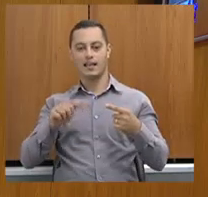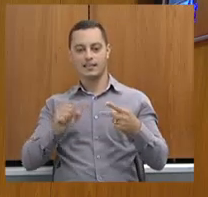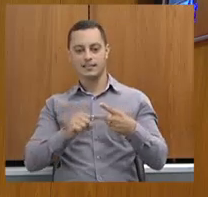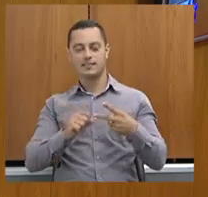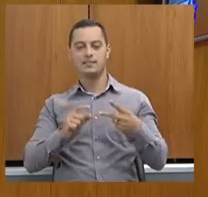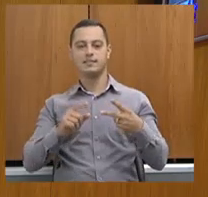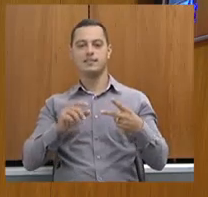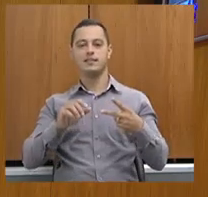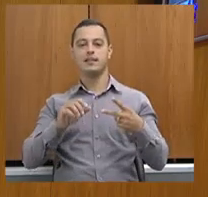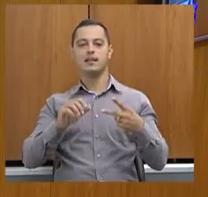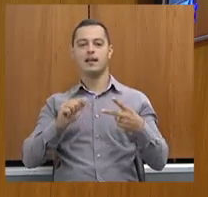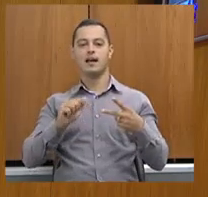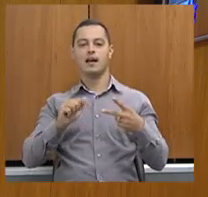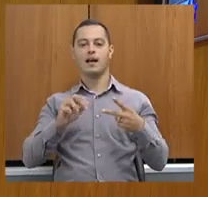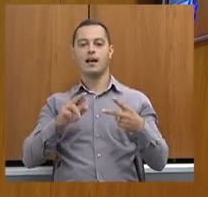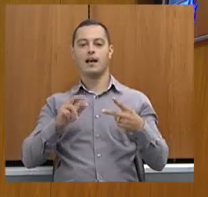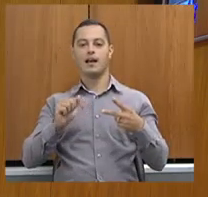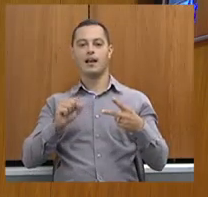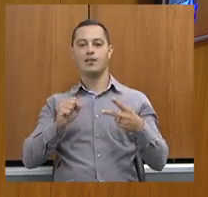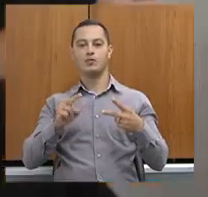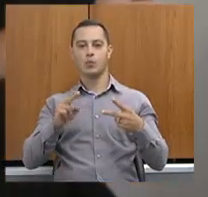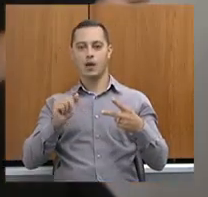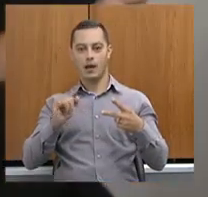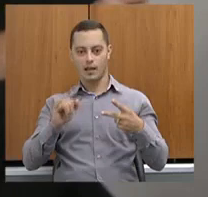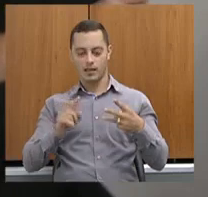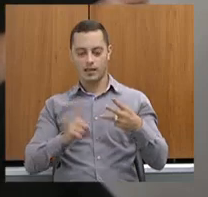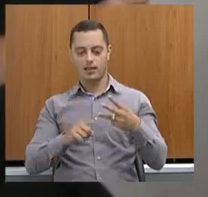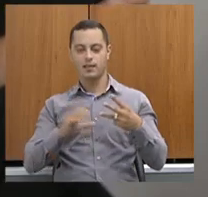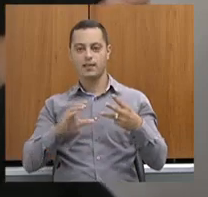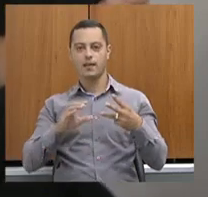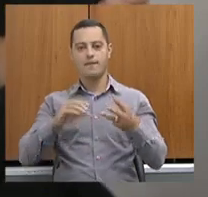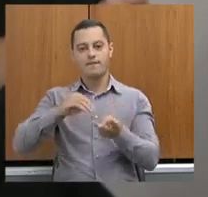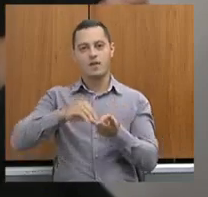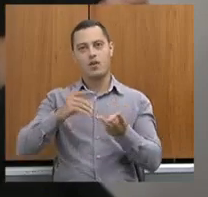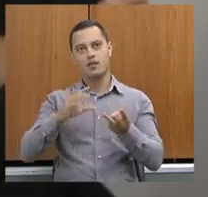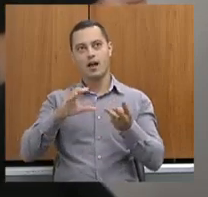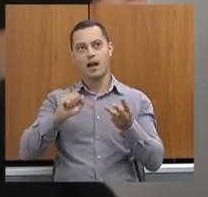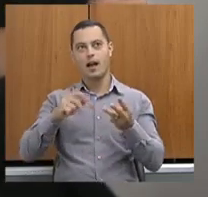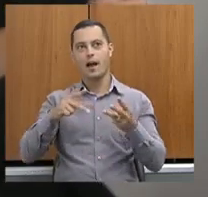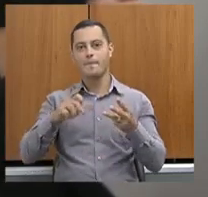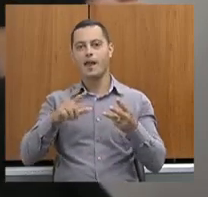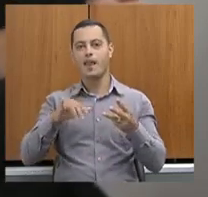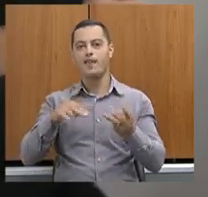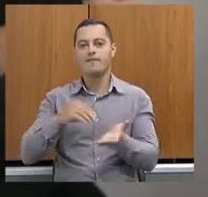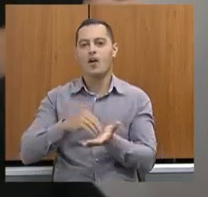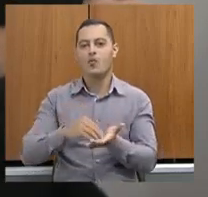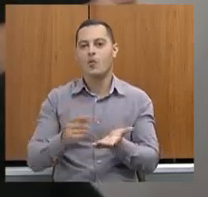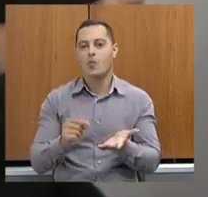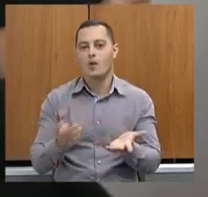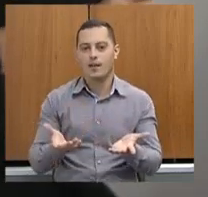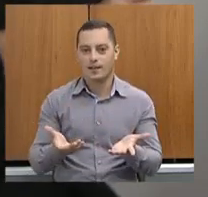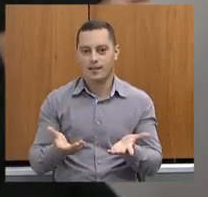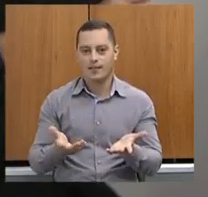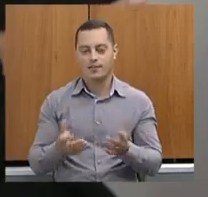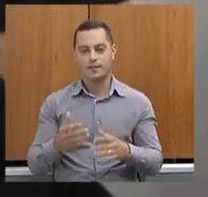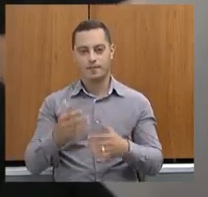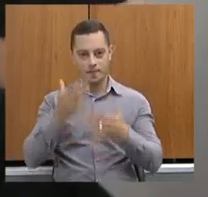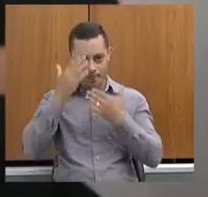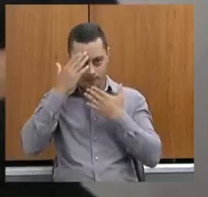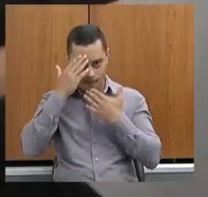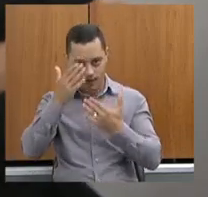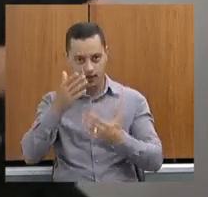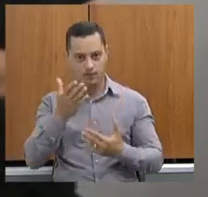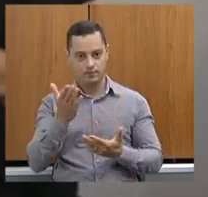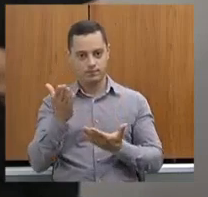Almenara e agora Itaobim o Capelinha nós vamos pedir mais o quê aqui sobrou nada não Muito obrigado a participação